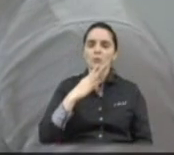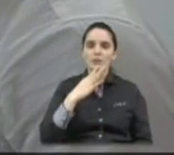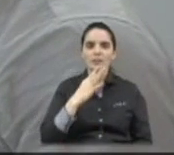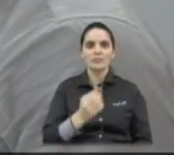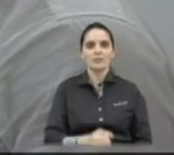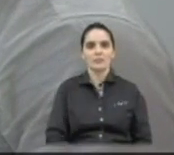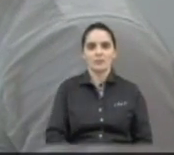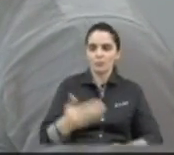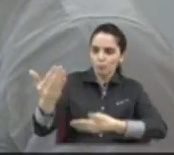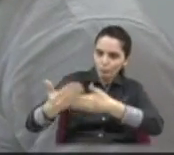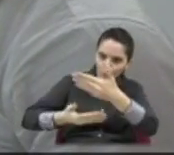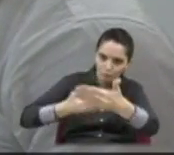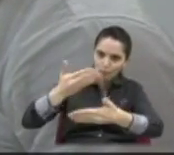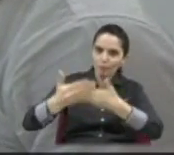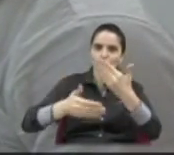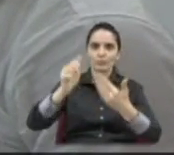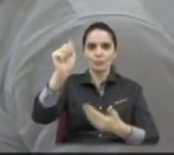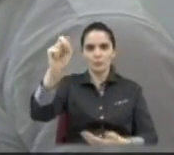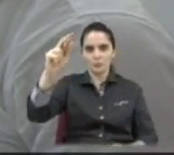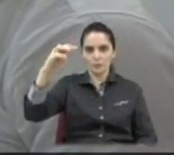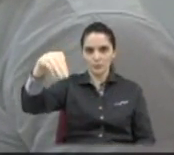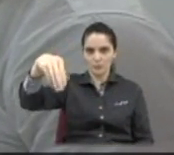menos um pouquinho com o Armando Bergantin.